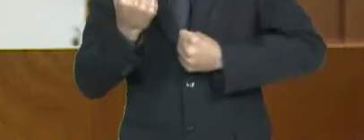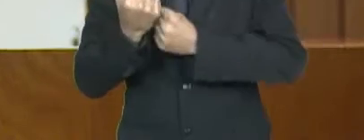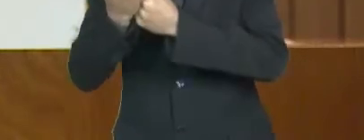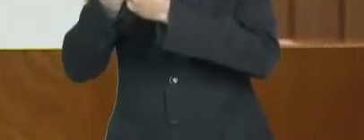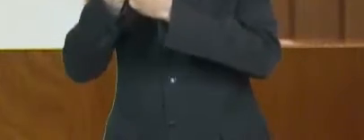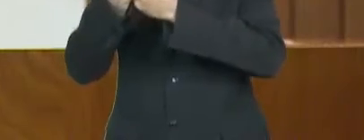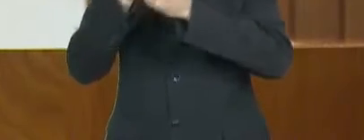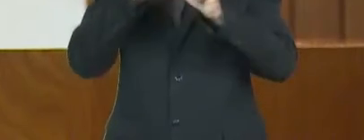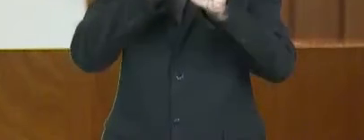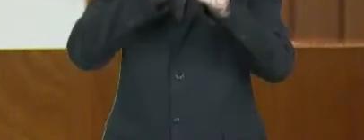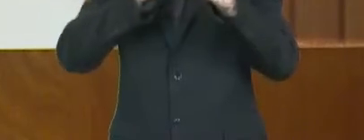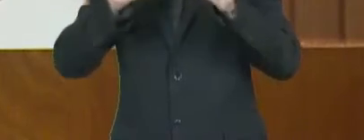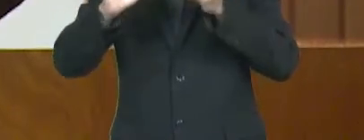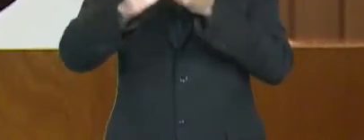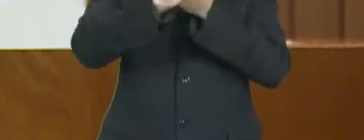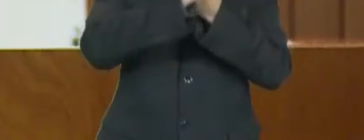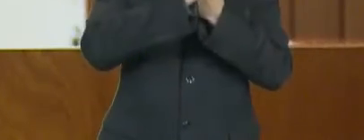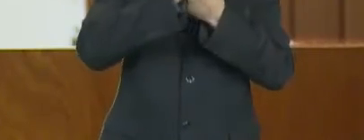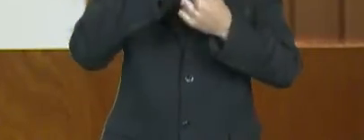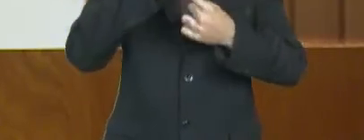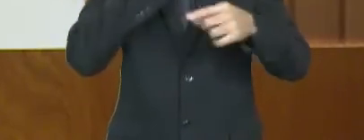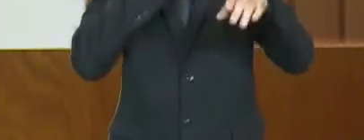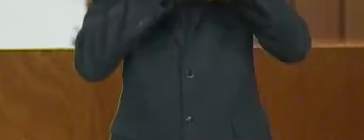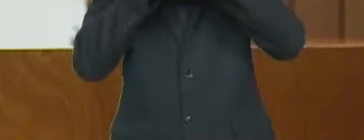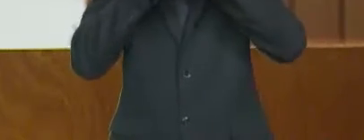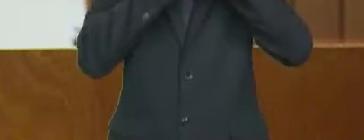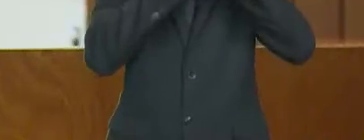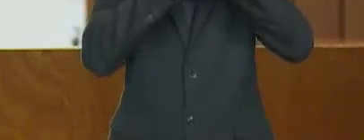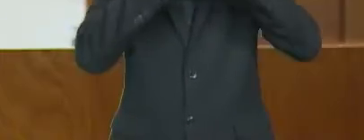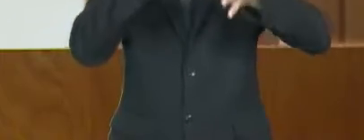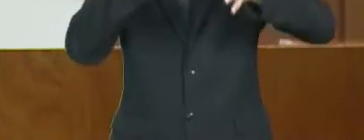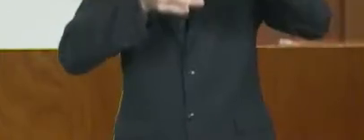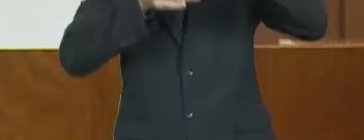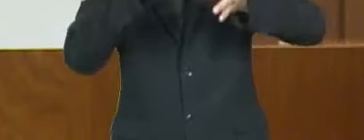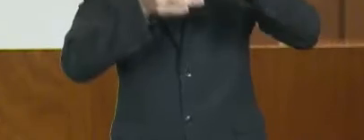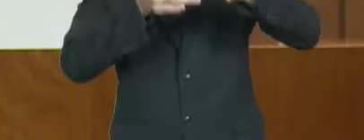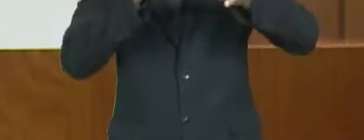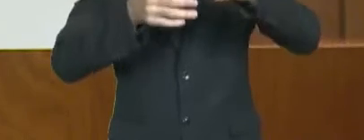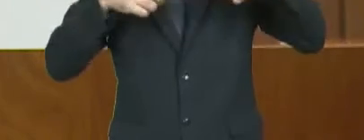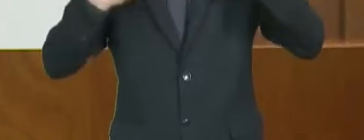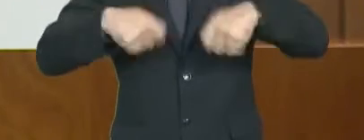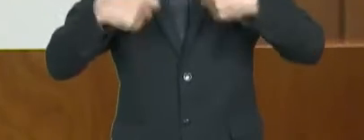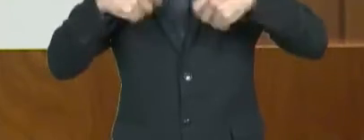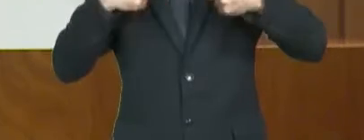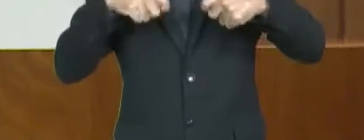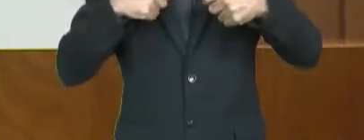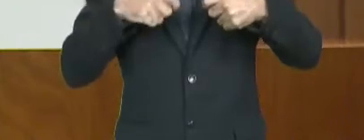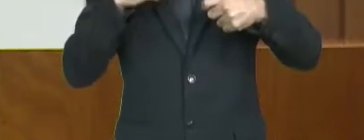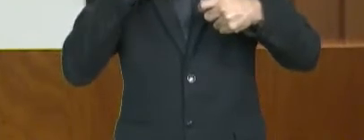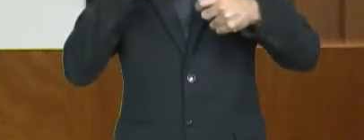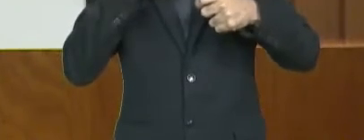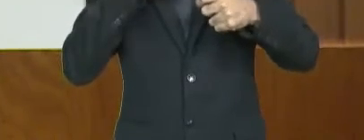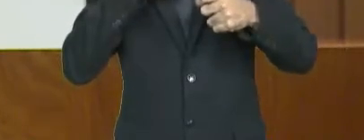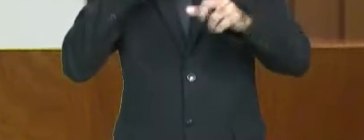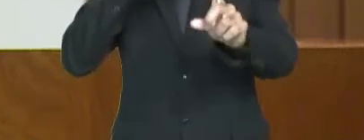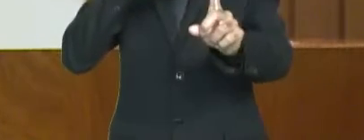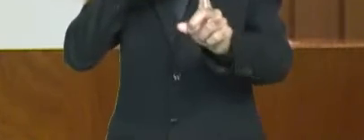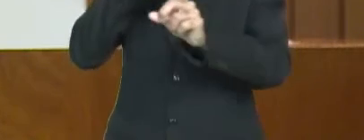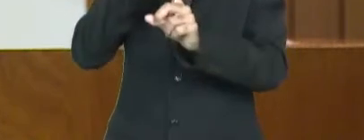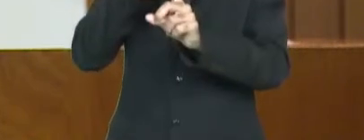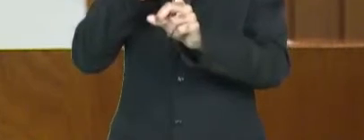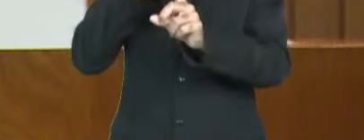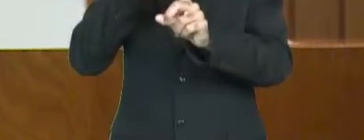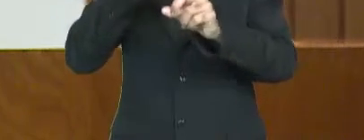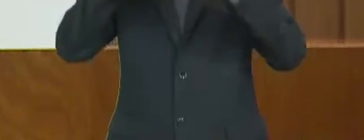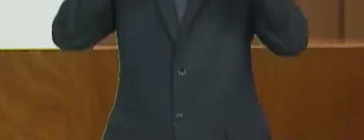mais justa, é necessário que essas pessoas tenham a sua inclusão respeitada, os seus direitos respeitados, para que eles possam viver dentro de uma